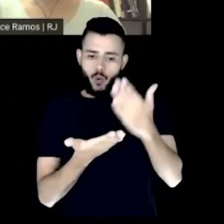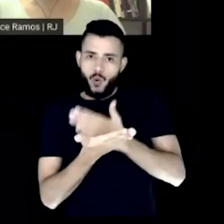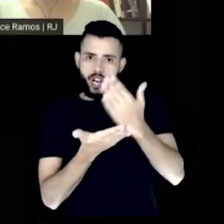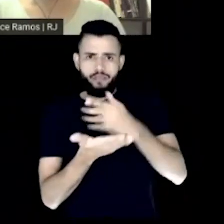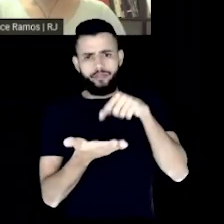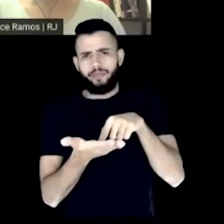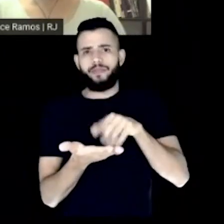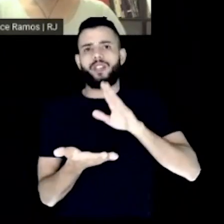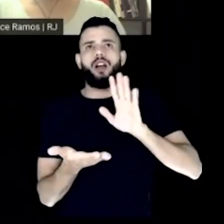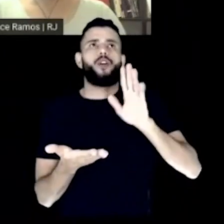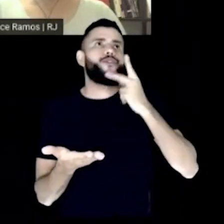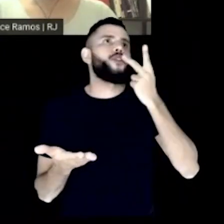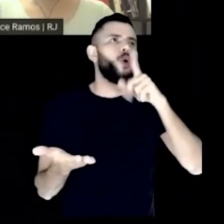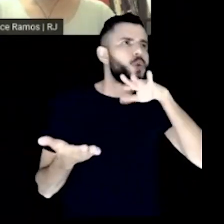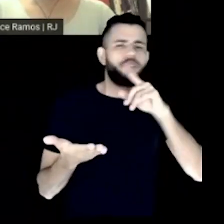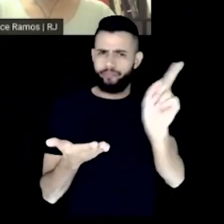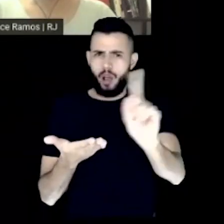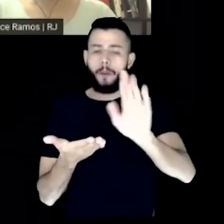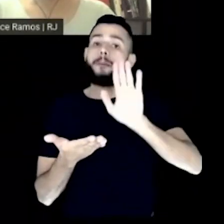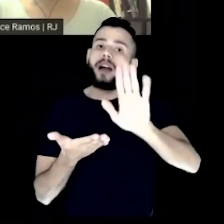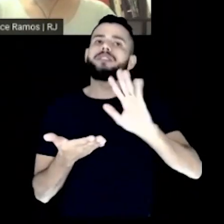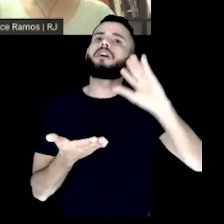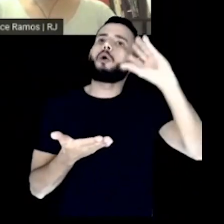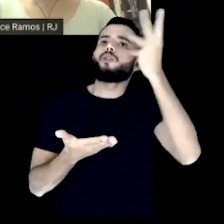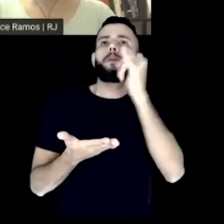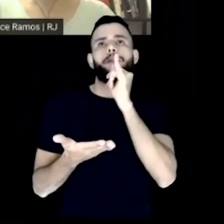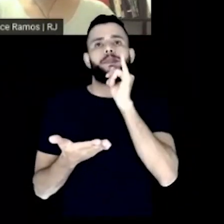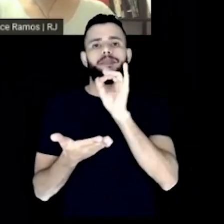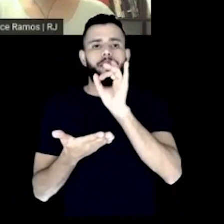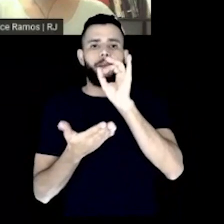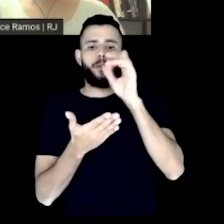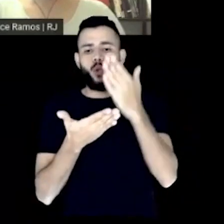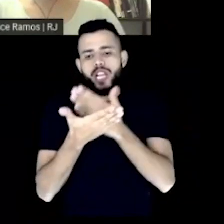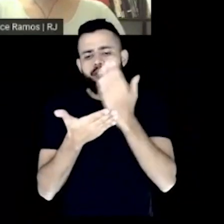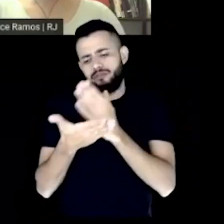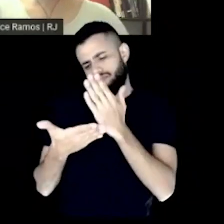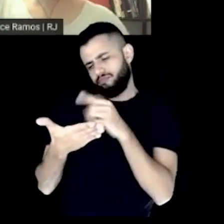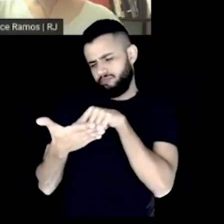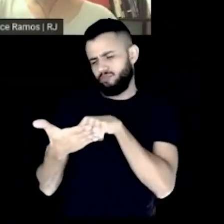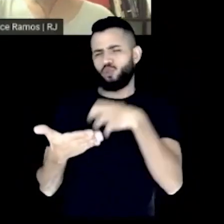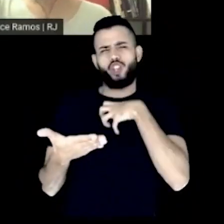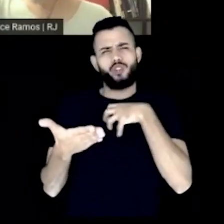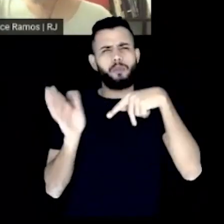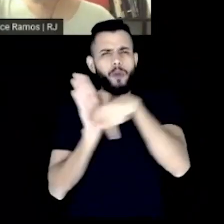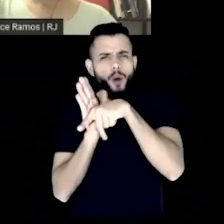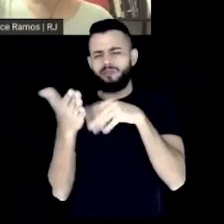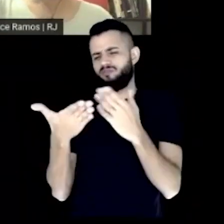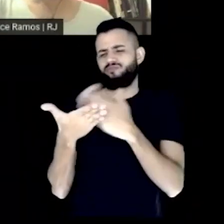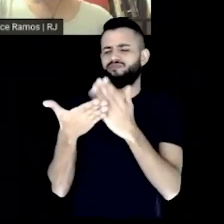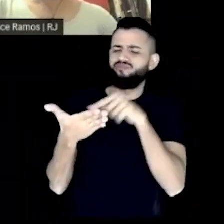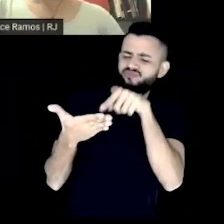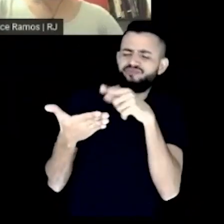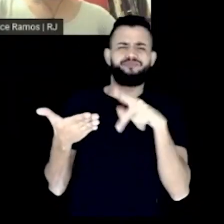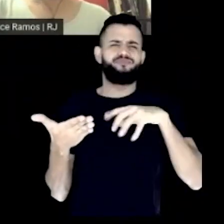livro, não seria ruim, não estou falando que seria uma coisa ruim, mas poderia incorrer no risco de cada pedaço do livro, cada capítulo ter